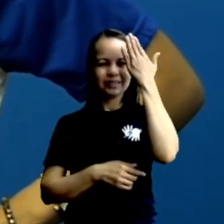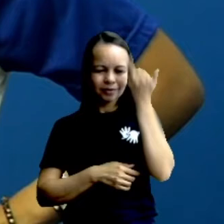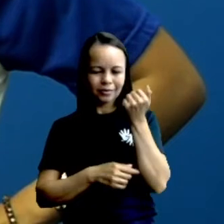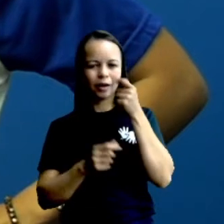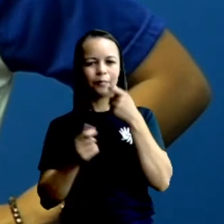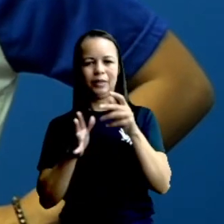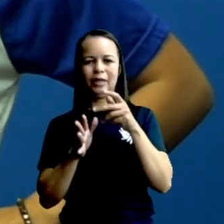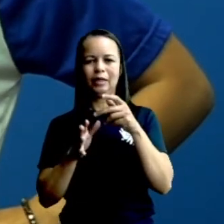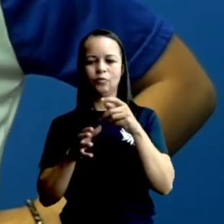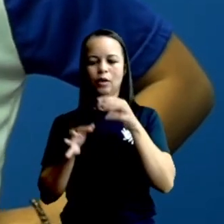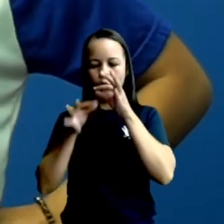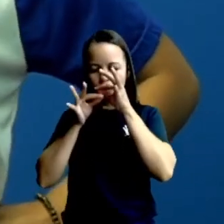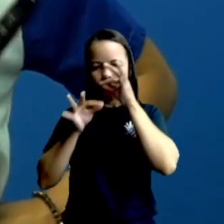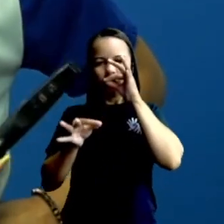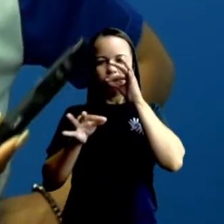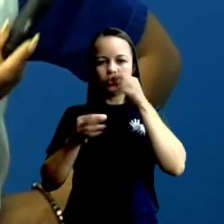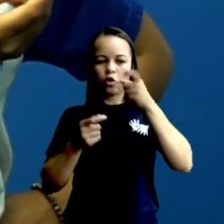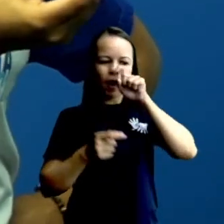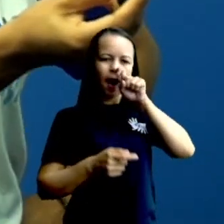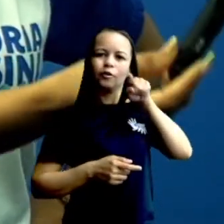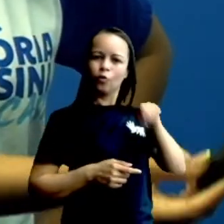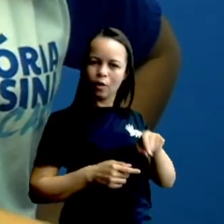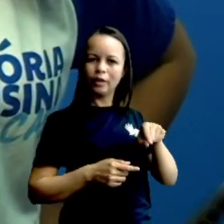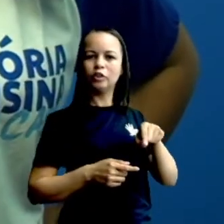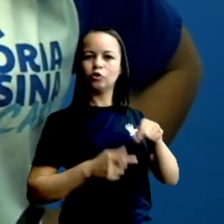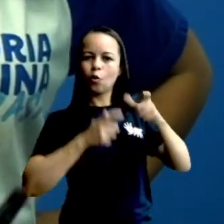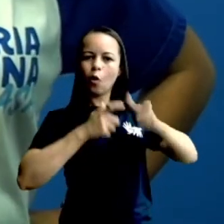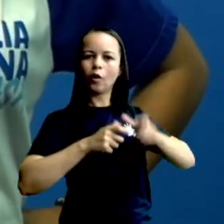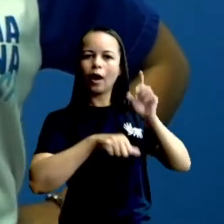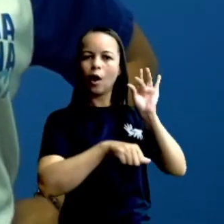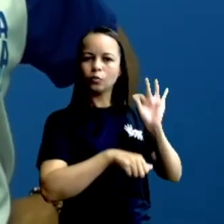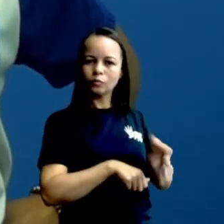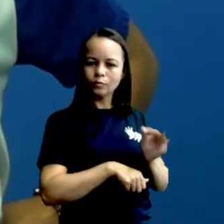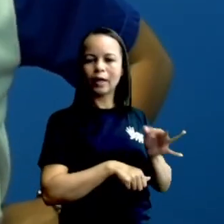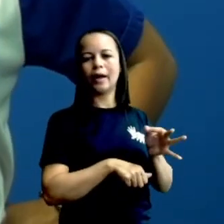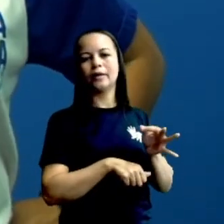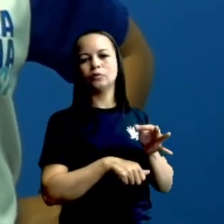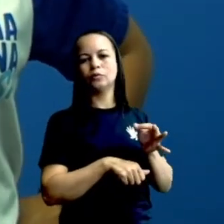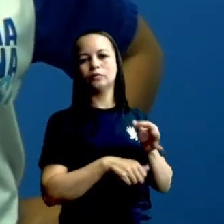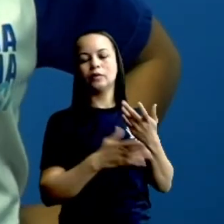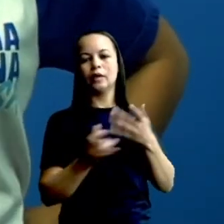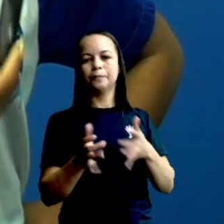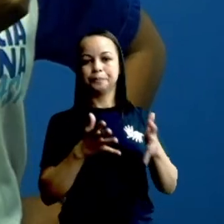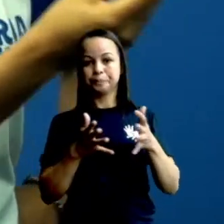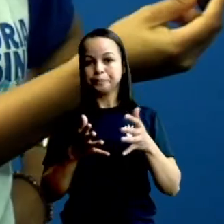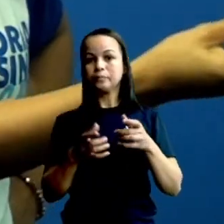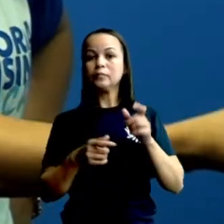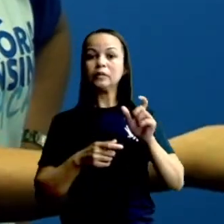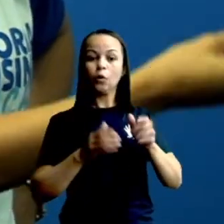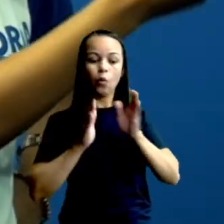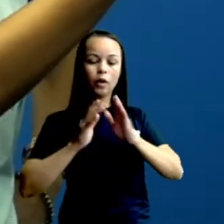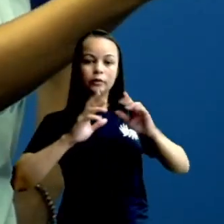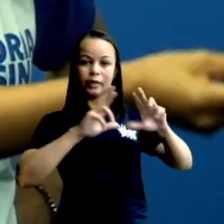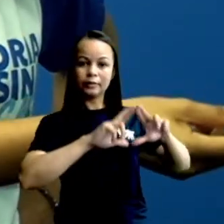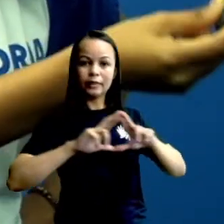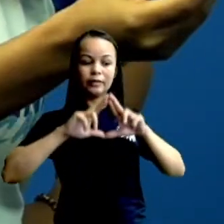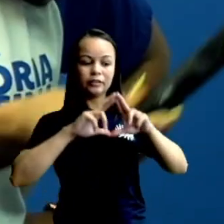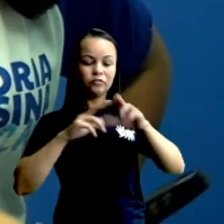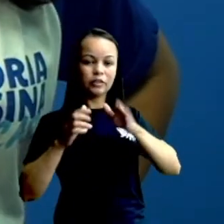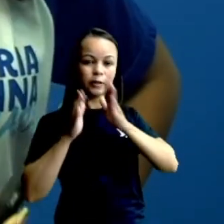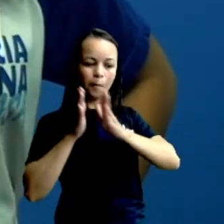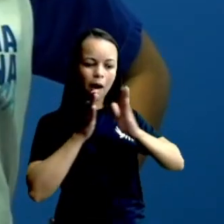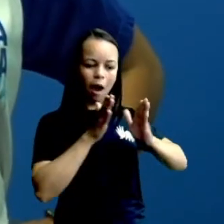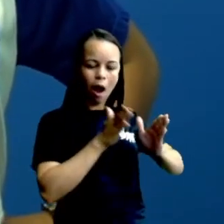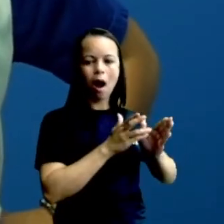no rio. É para jogar no lixo, no seu devido lugar, de preferência ali, ó, com a coleta seletiva, separando o plástico